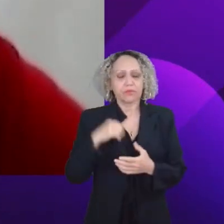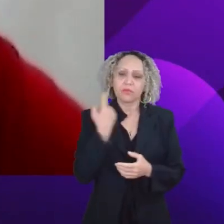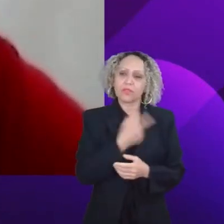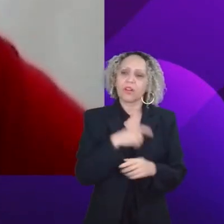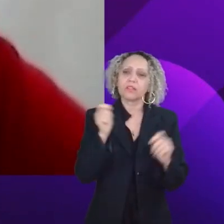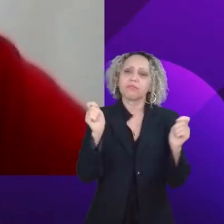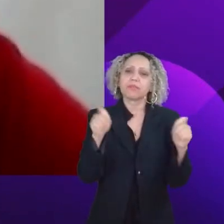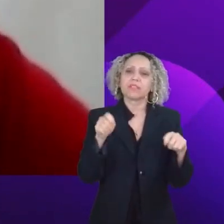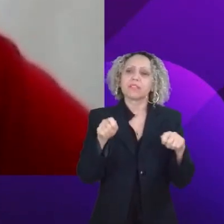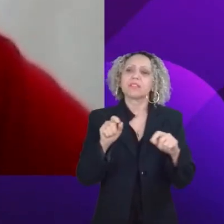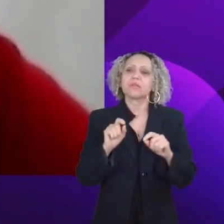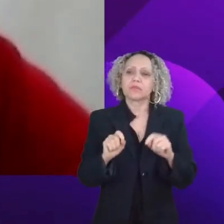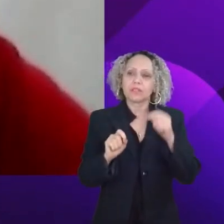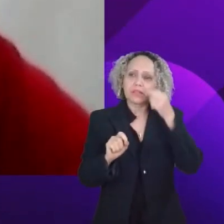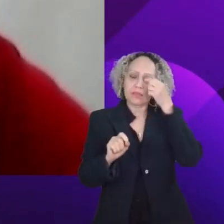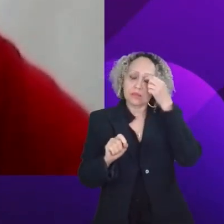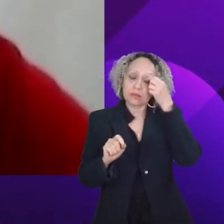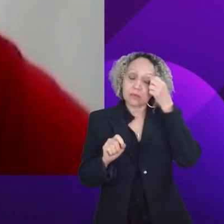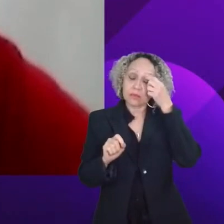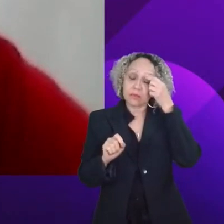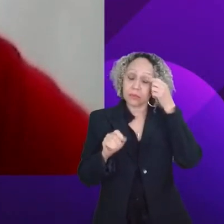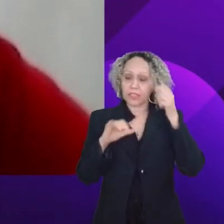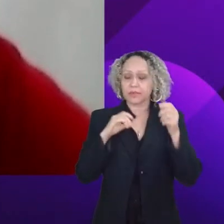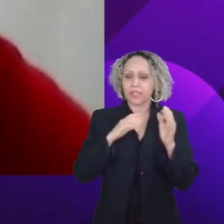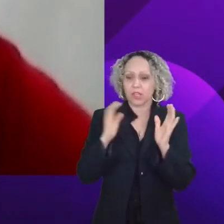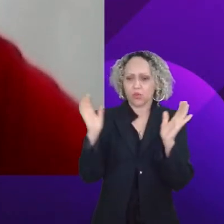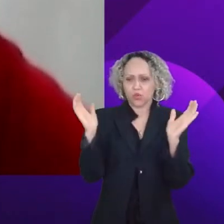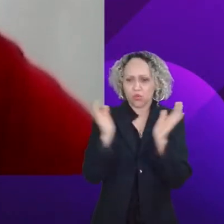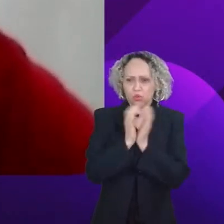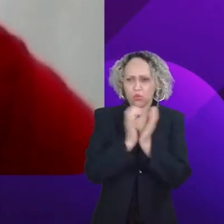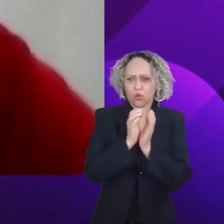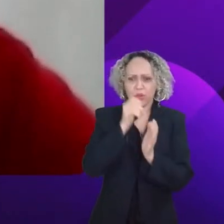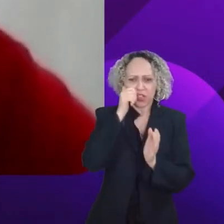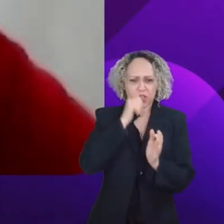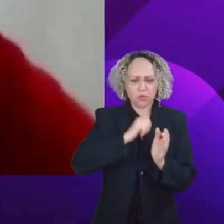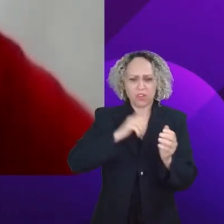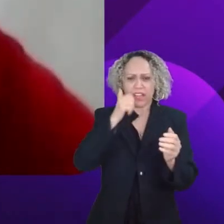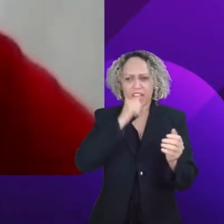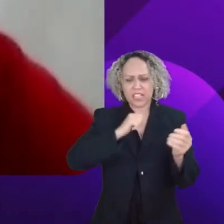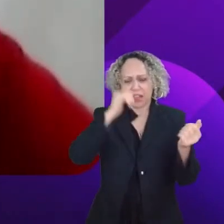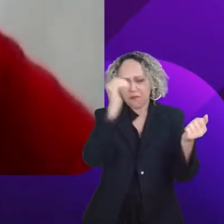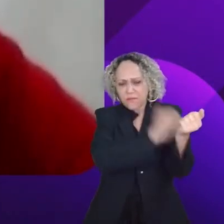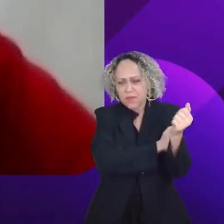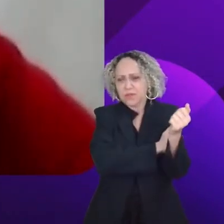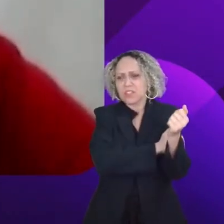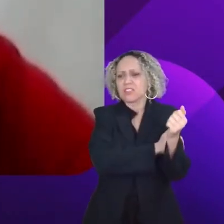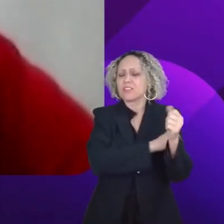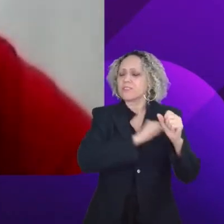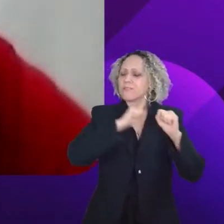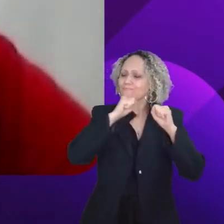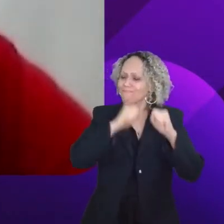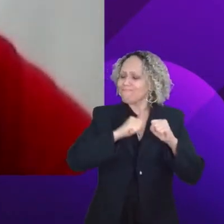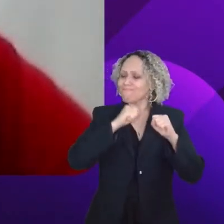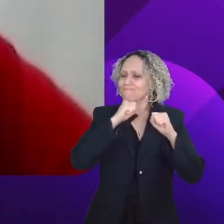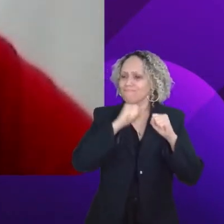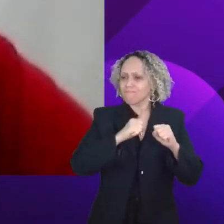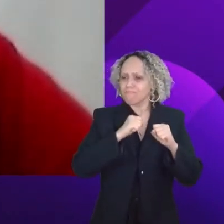sabe que os grupos feministas, né? Grupo de mulheres, a gente tem